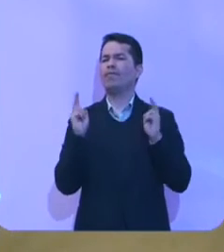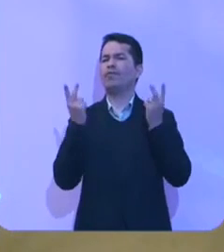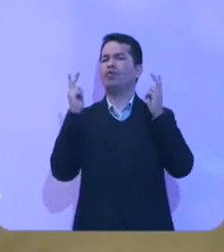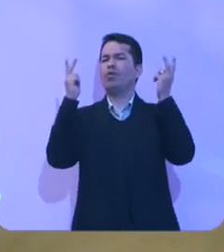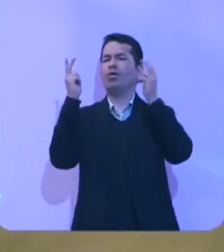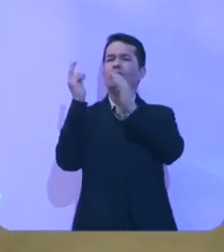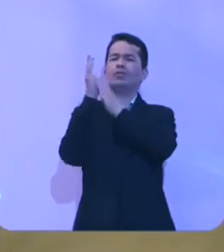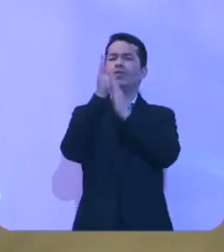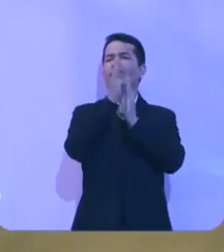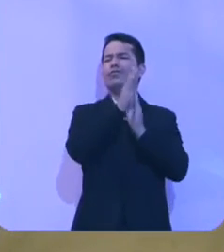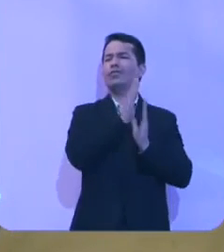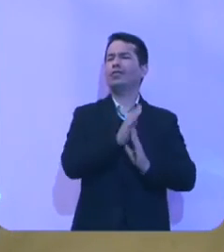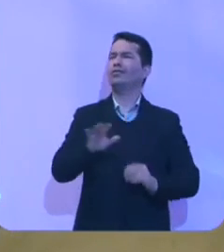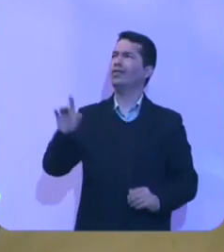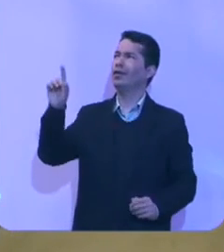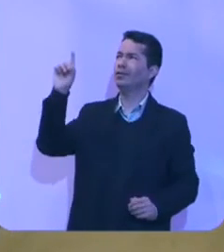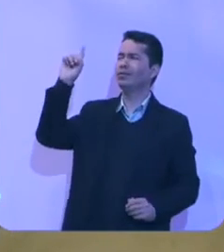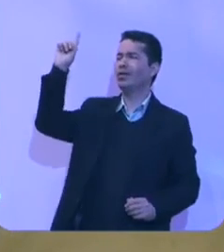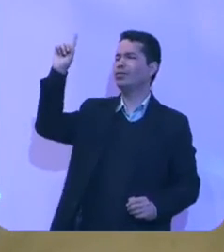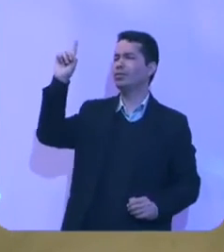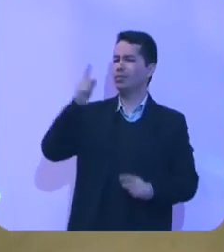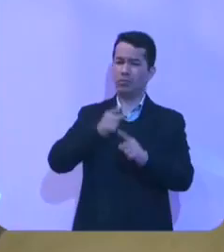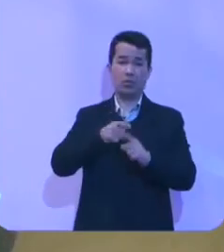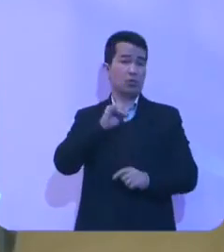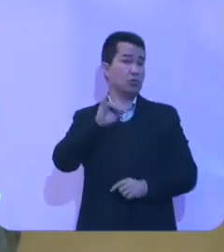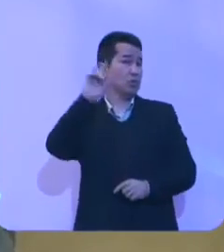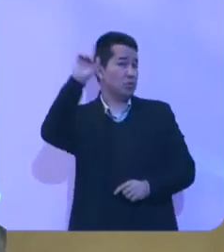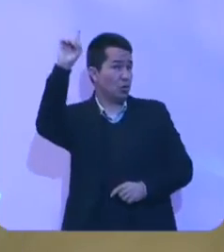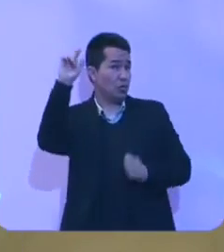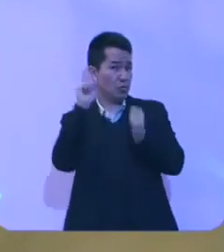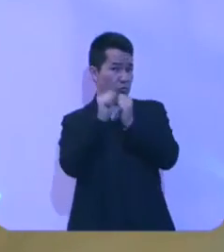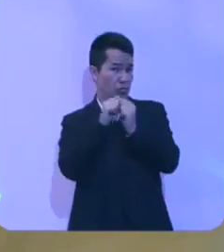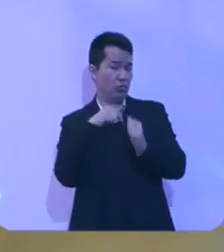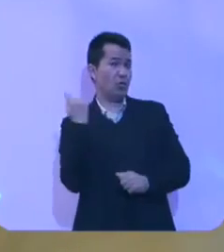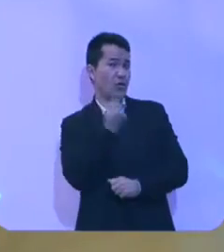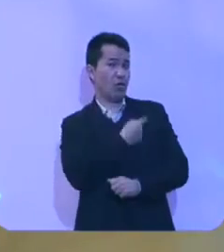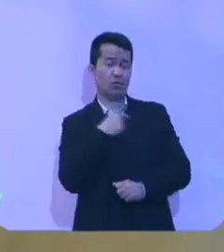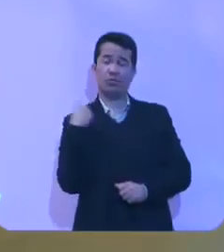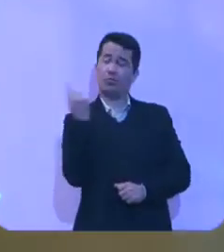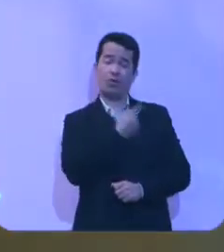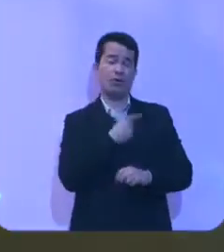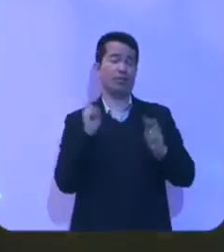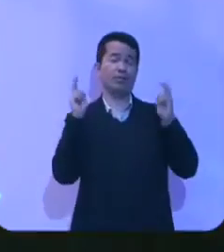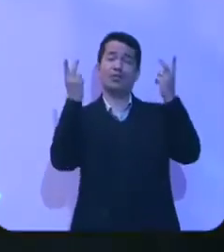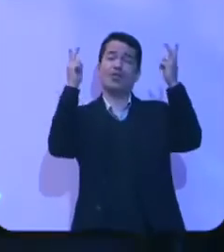louvando a Deus, porque se Deus é por nós, quem será contra nós?